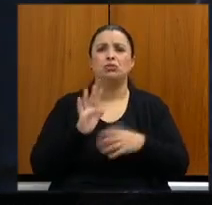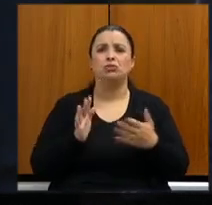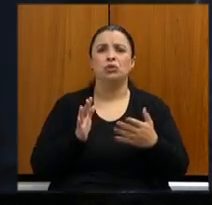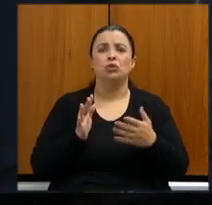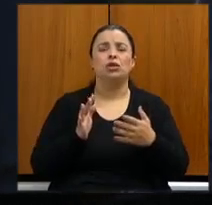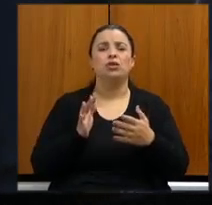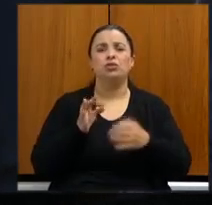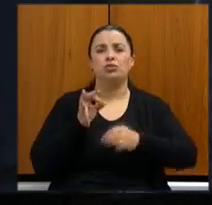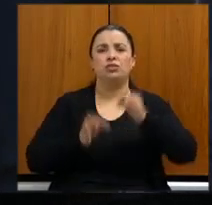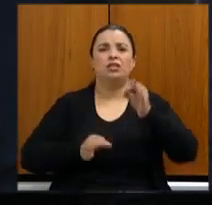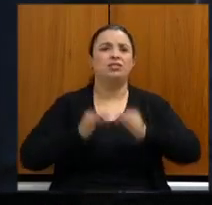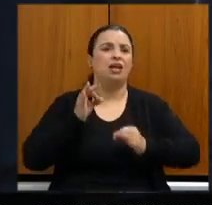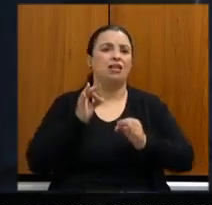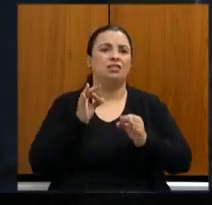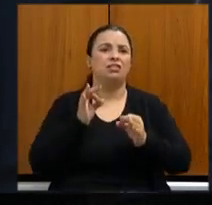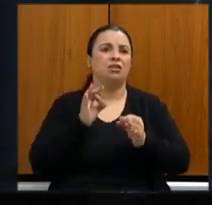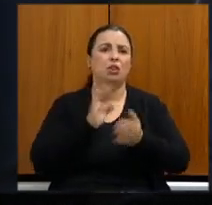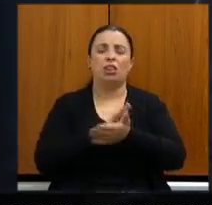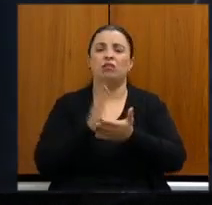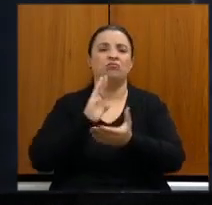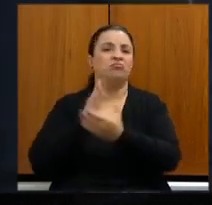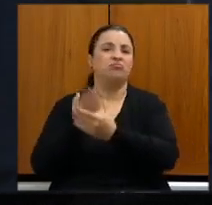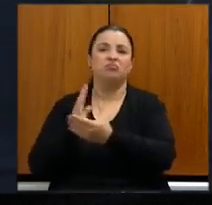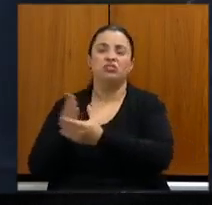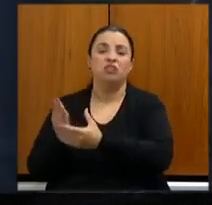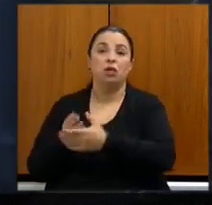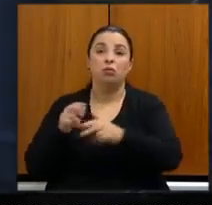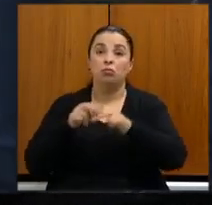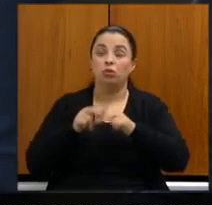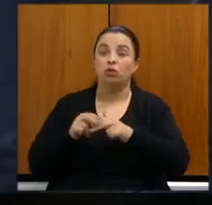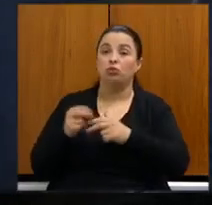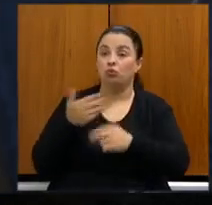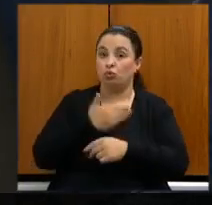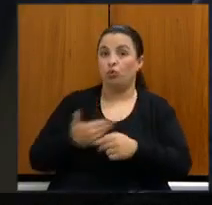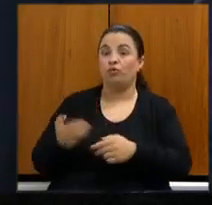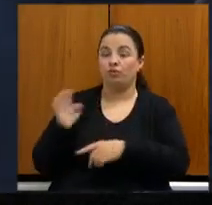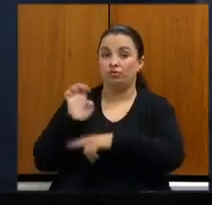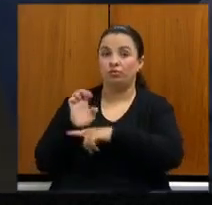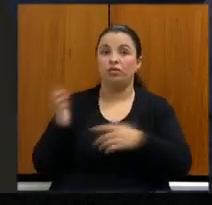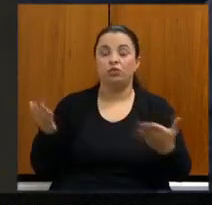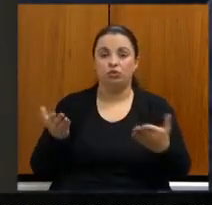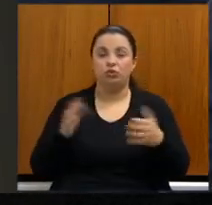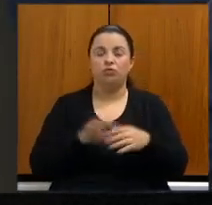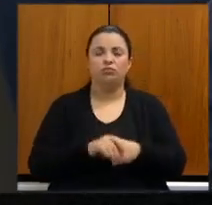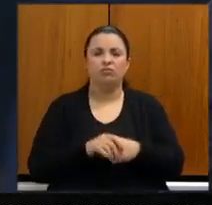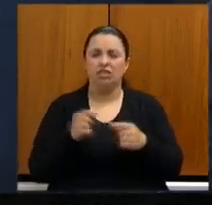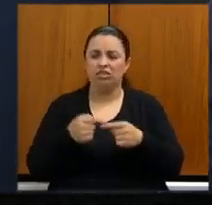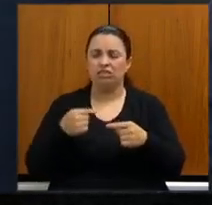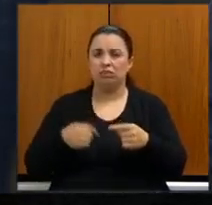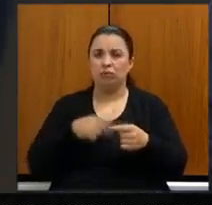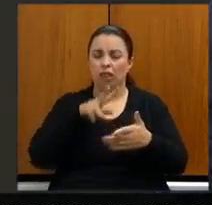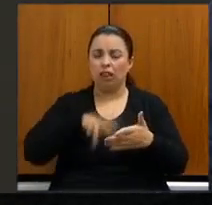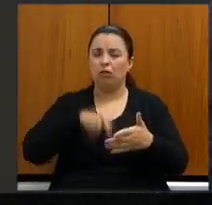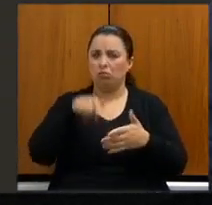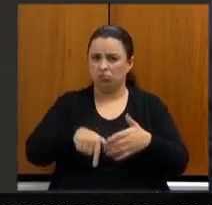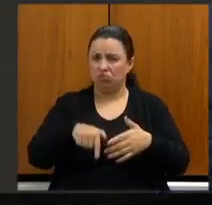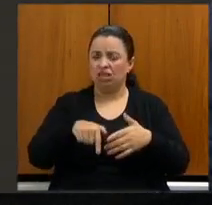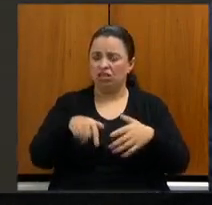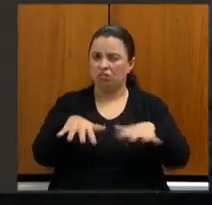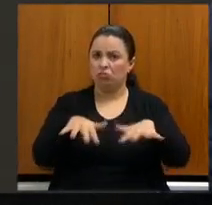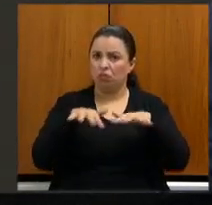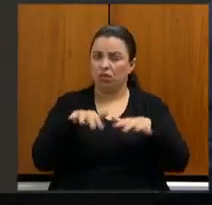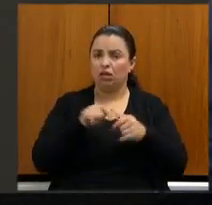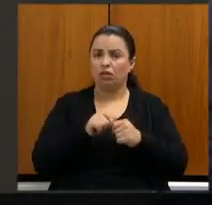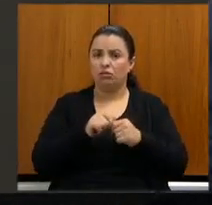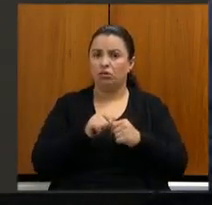atual Governo do Estado governo Romeu Zema essa semana foi lida novamente aqui no plenário a